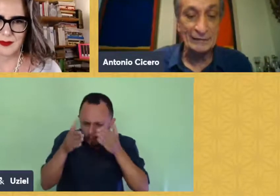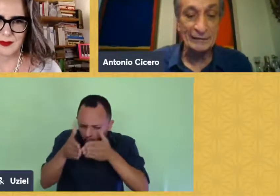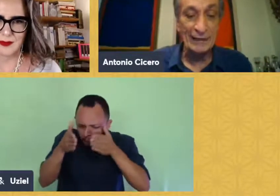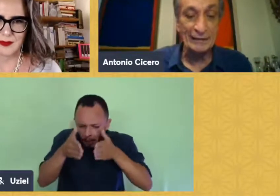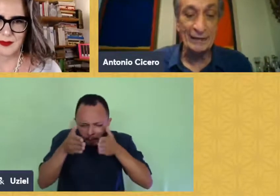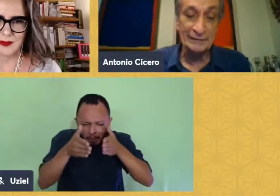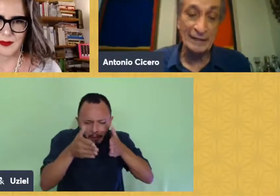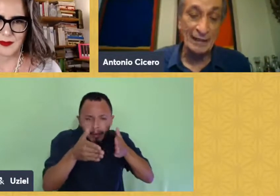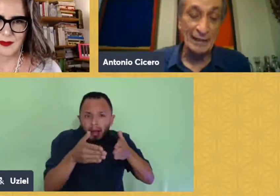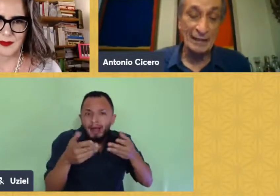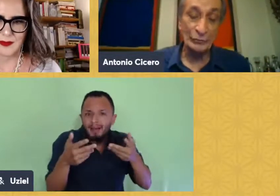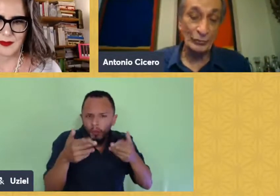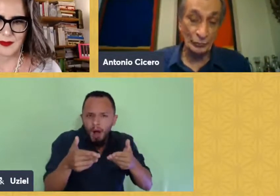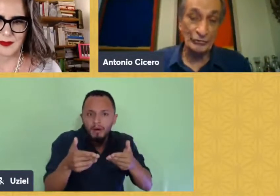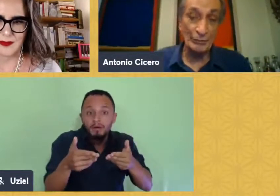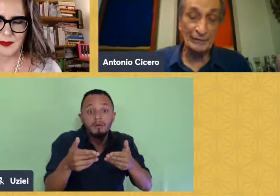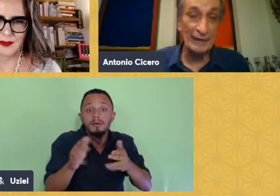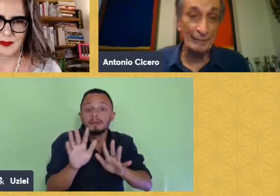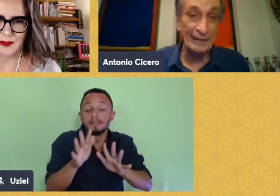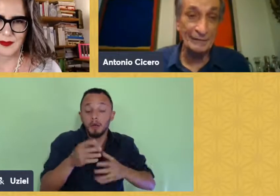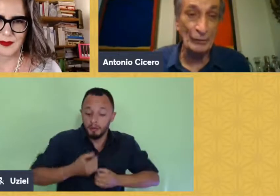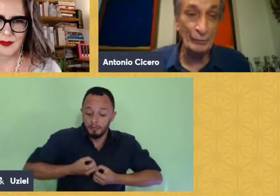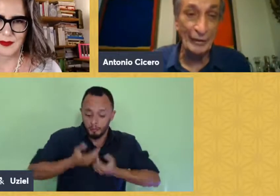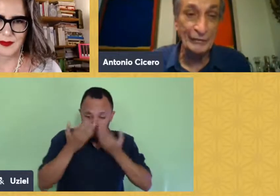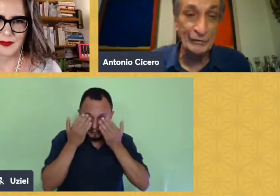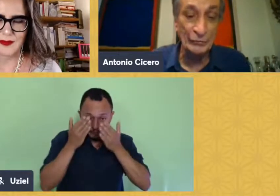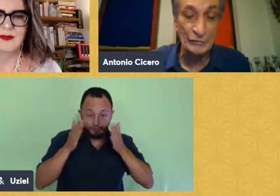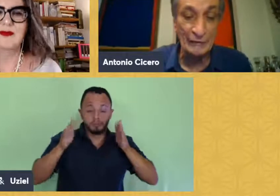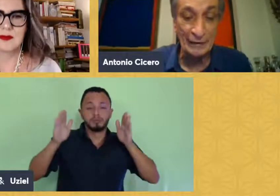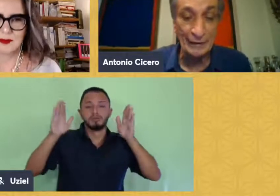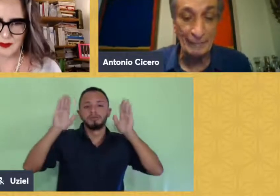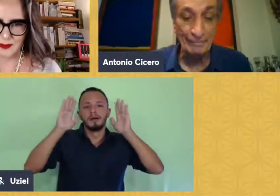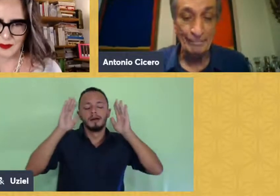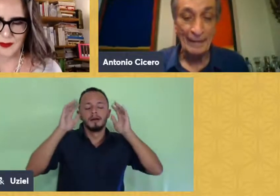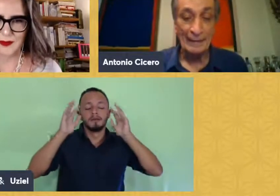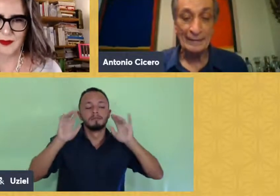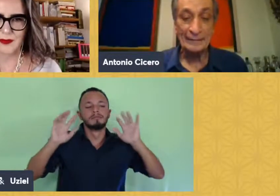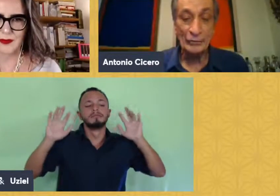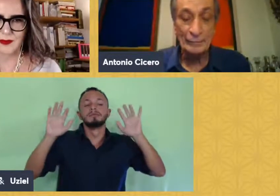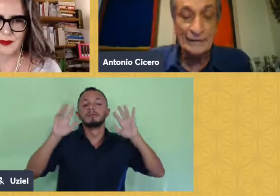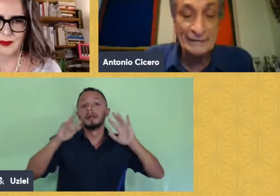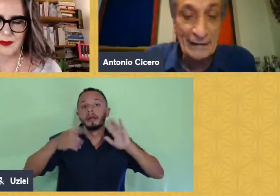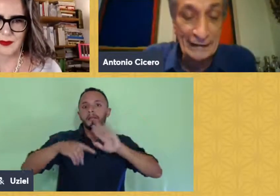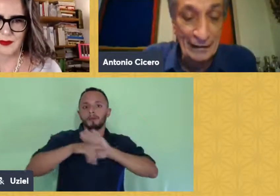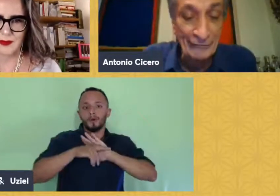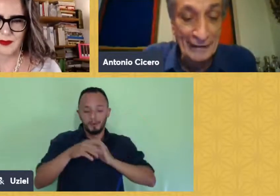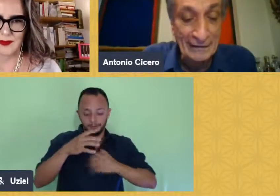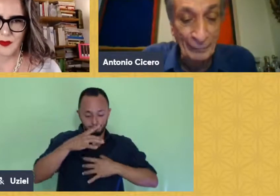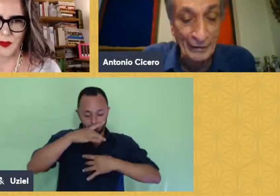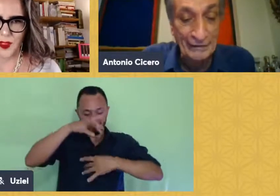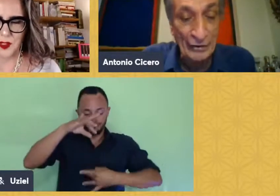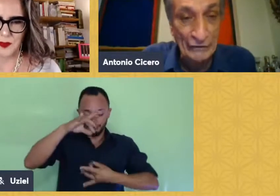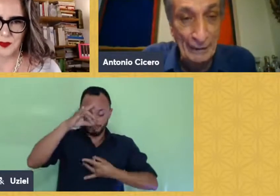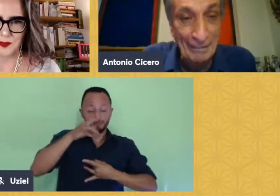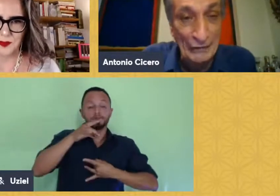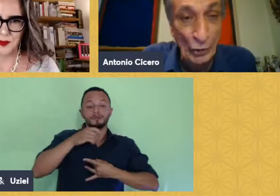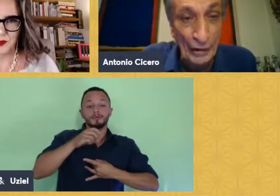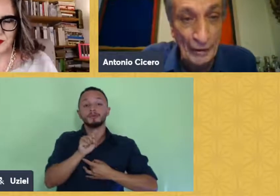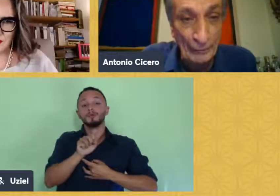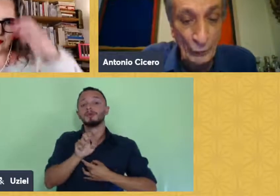Trata-se do que eu estou chamando da apreensão poética do ser, né? Então, nós podemos dizer que, através da poesia,